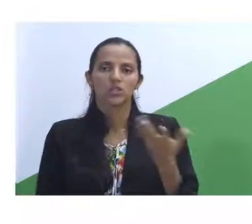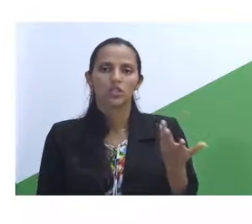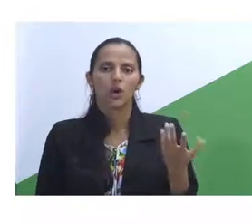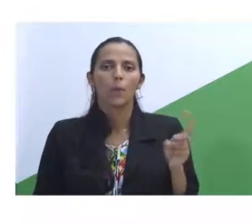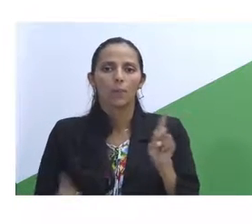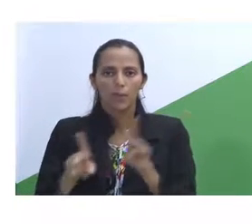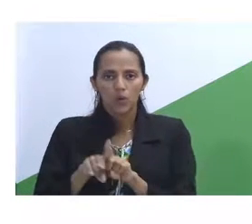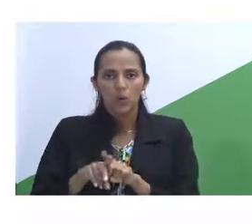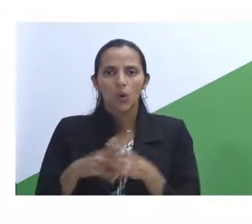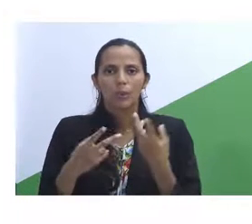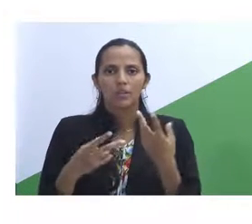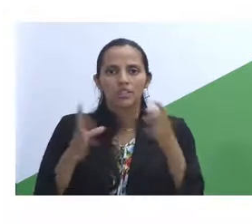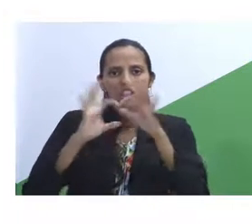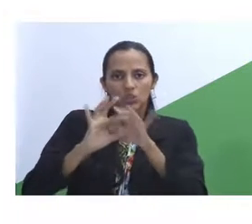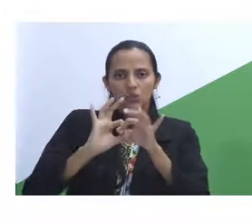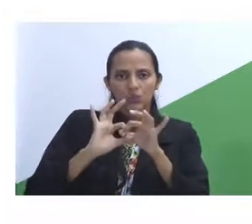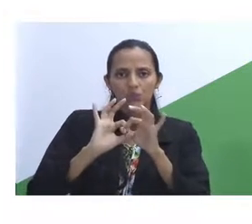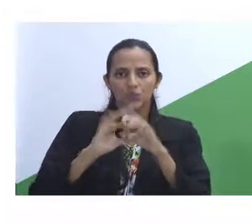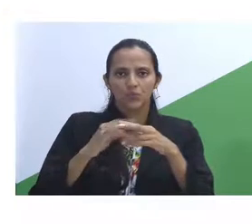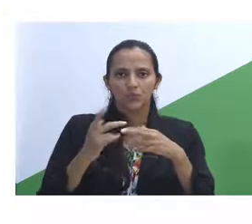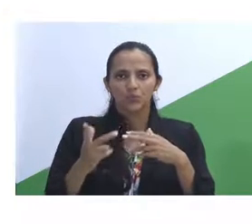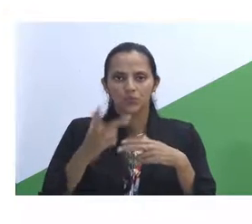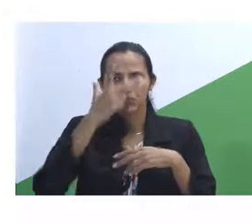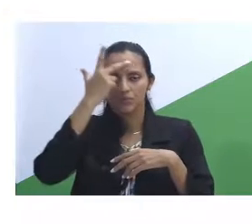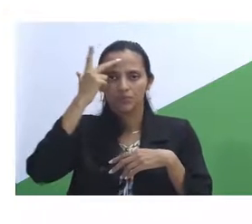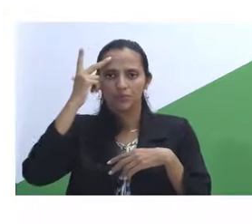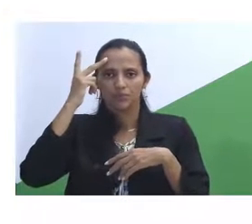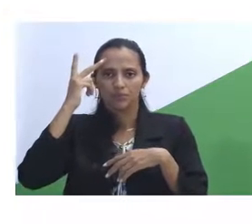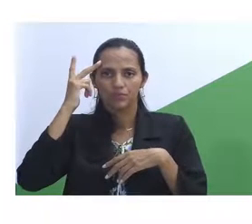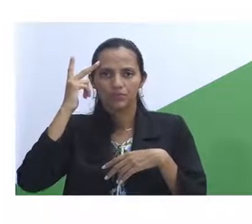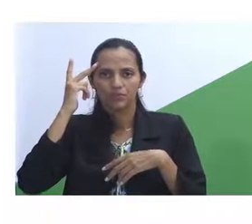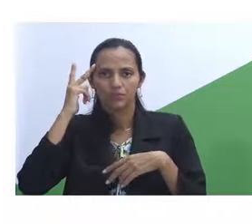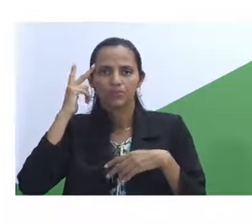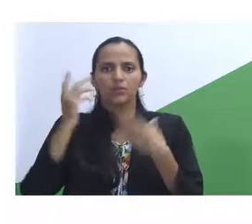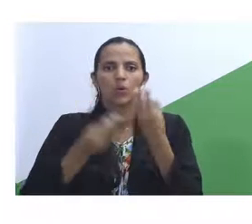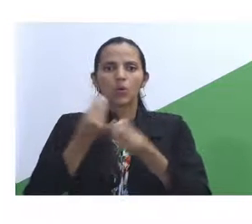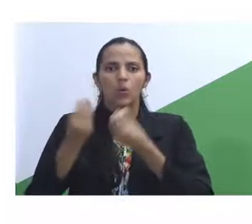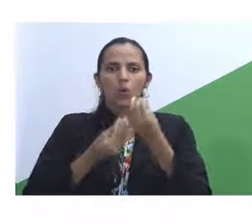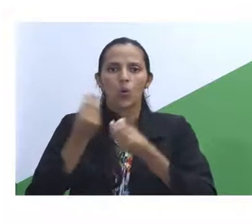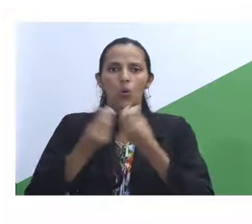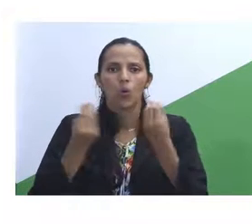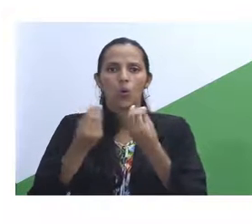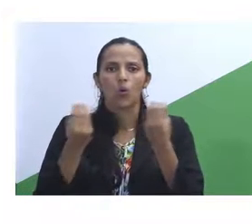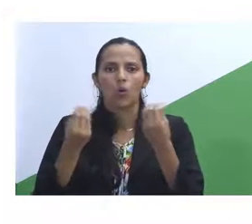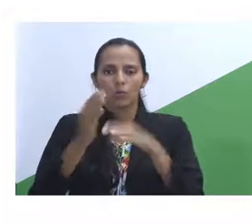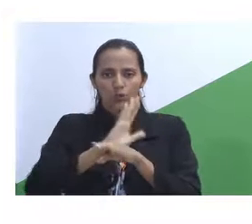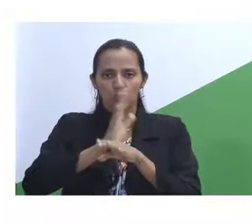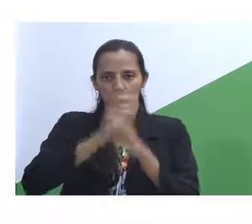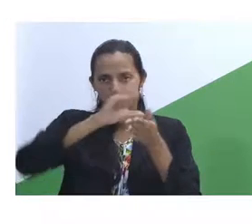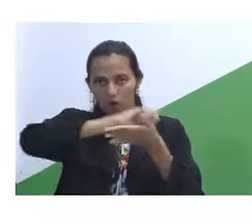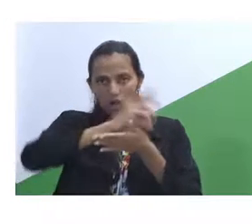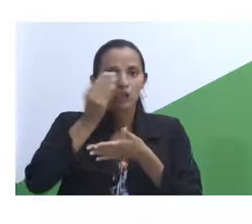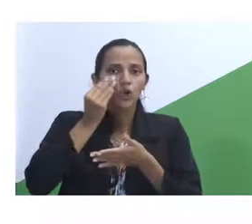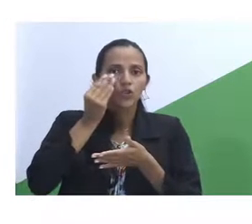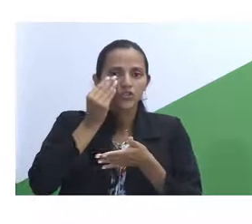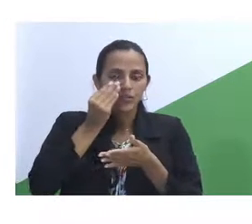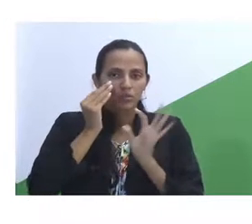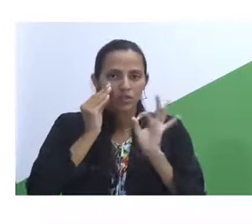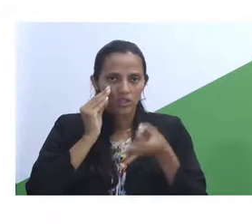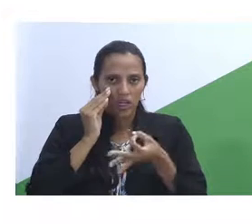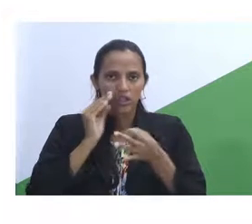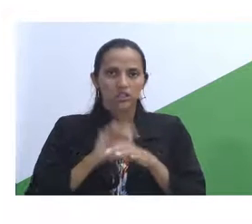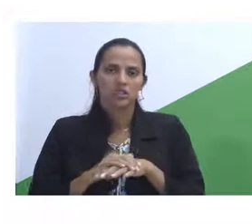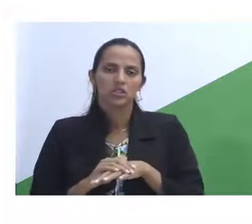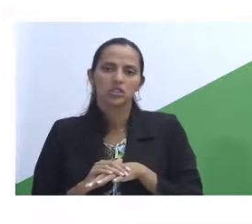junção, então, de, inclusive, pessoas que ajudaram, como o Boris Fausto falou ainda agora, né? Nesse último videozinho que nós passamos para vocês, que